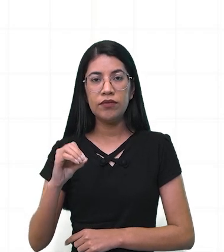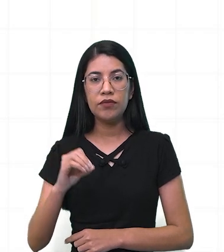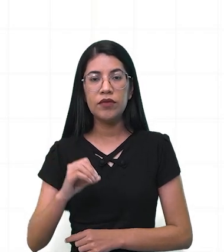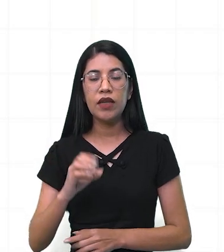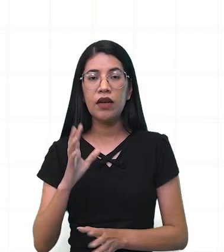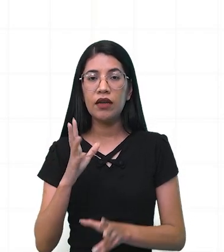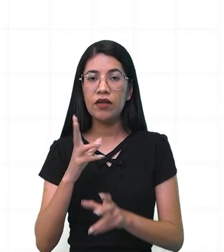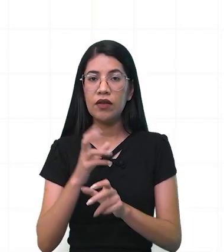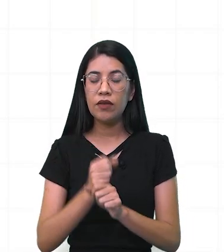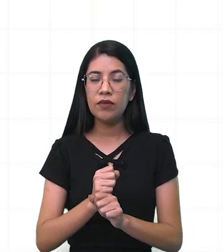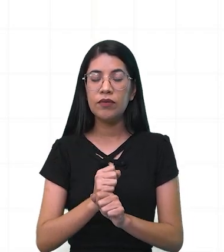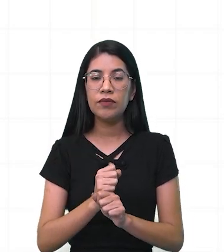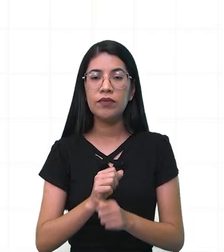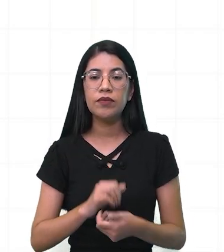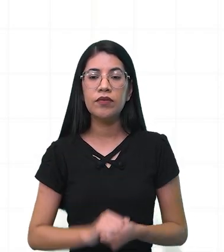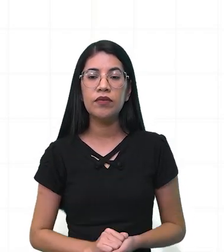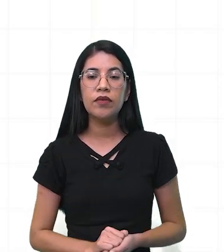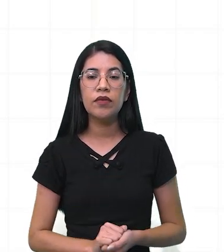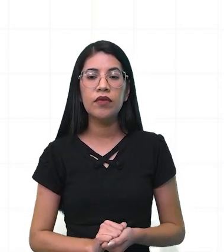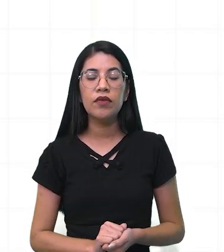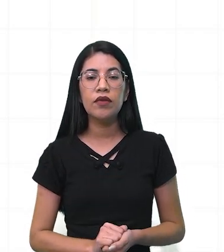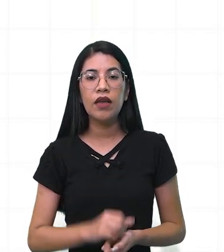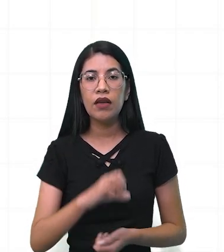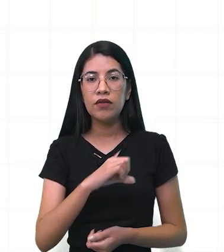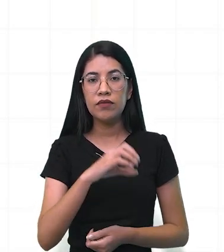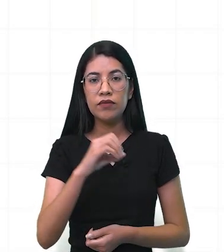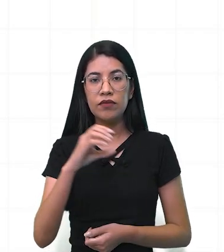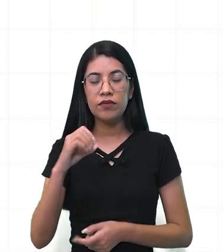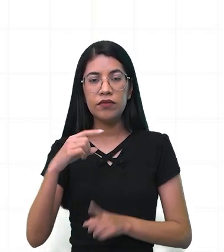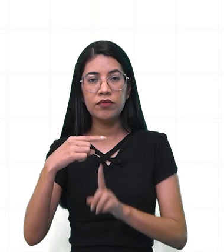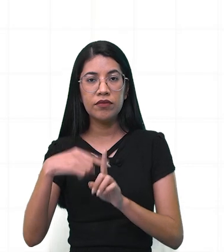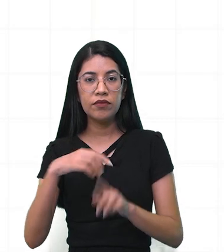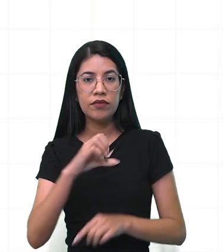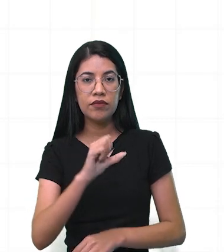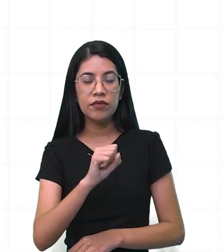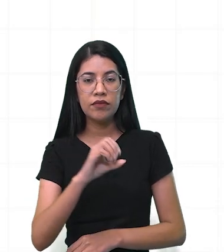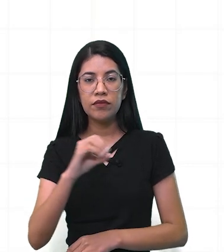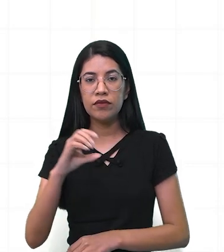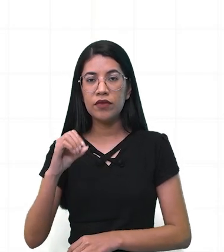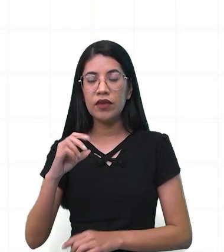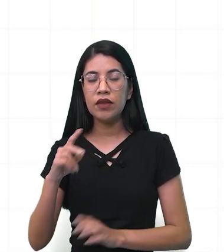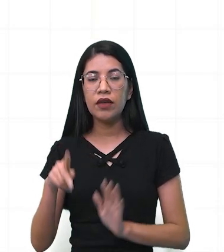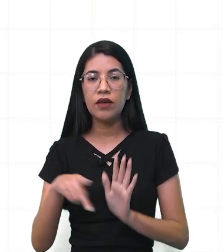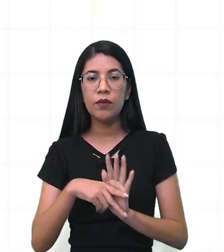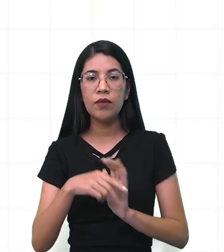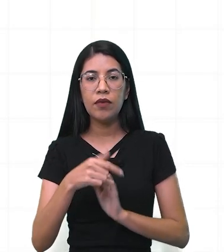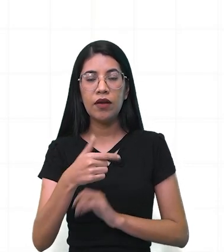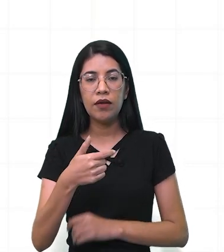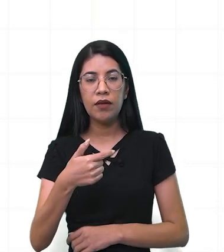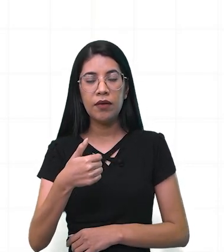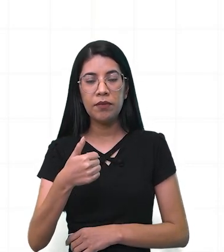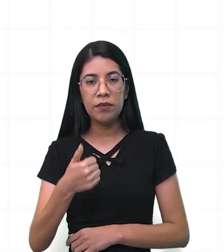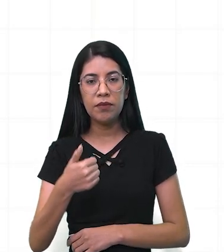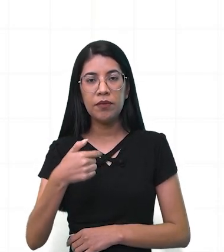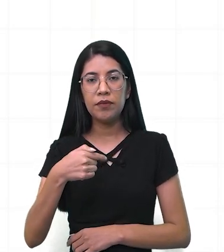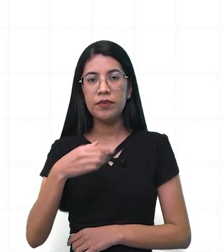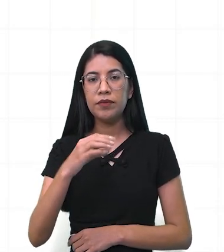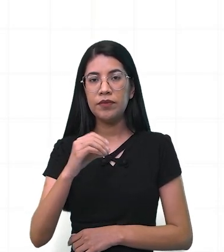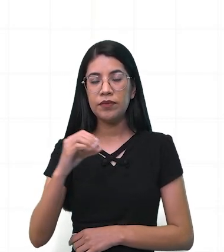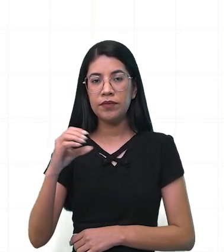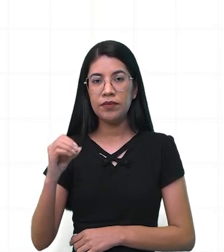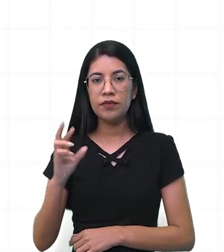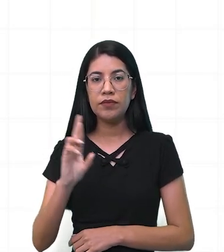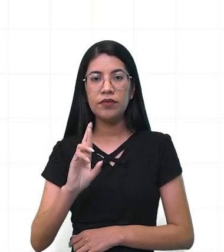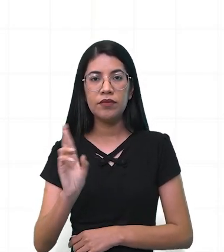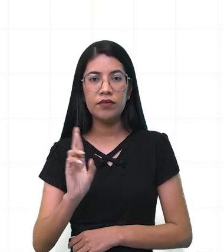a gente somar 900 mais 800, isso é igual a R$ 1.700.